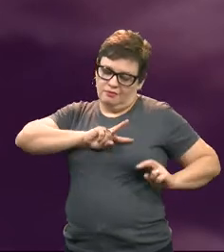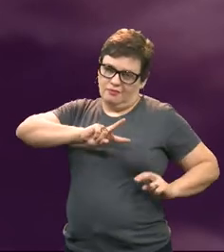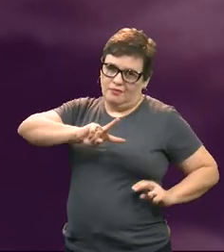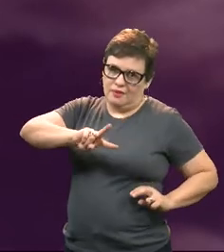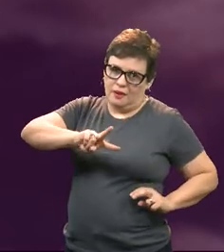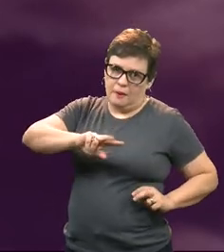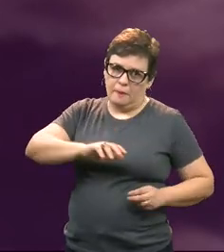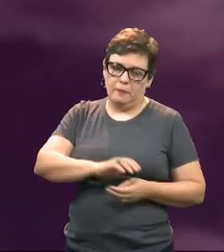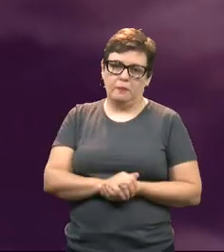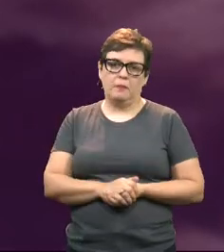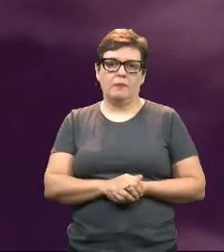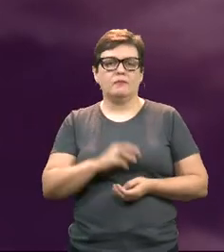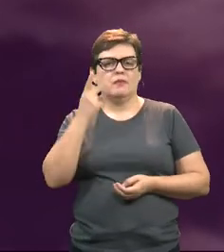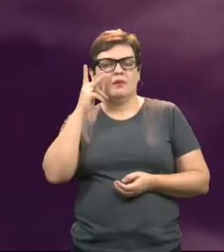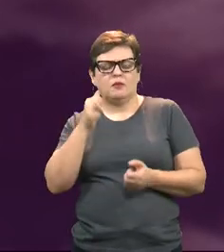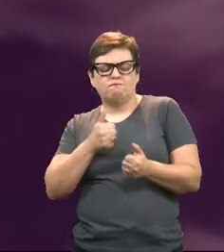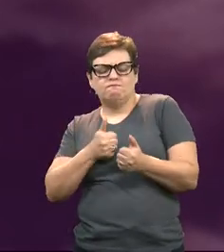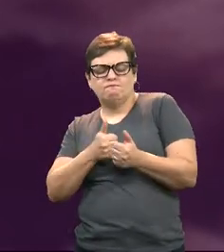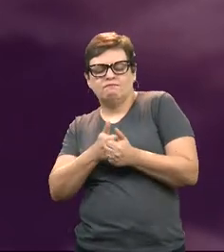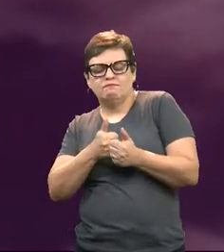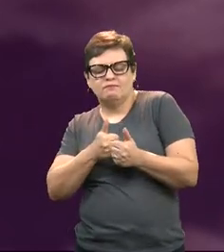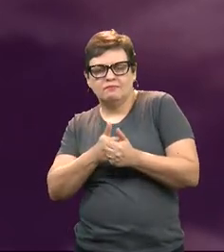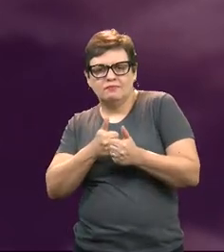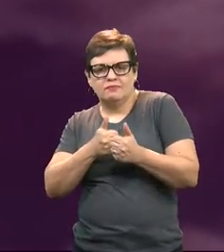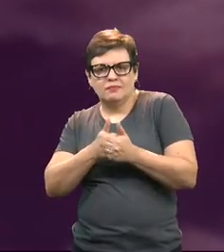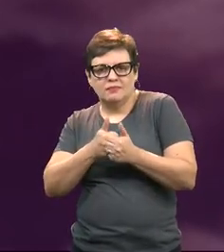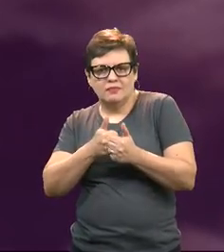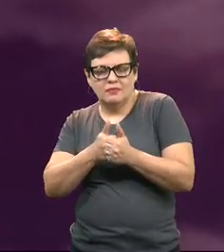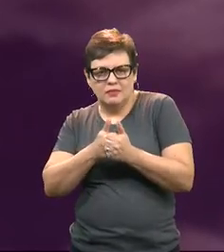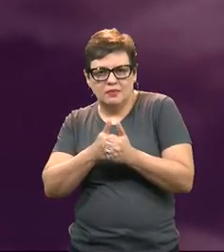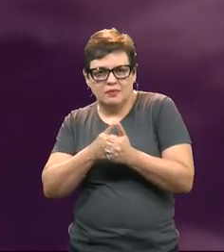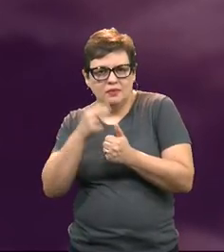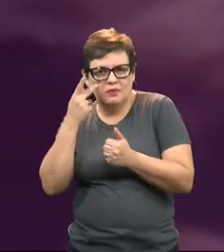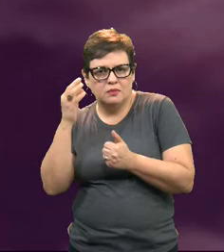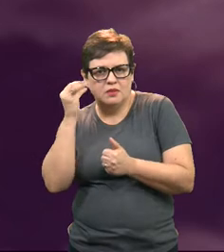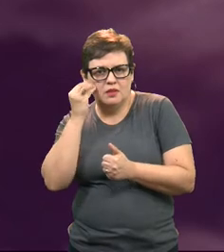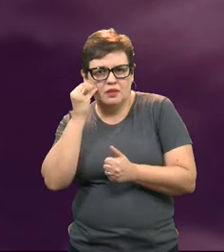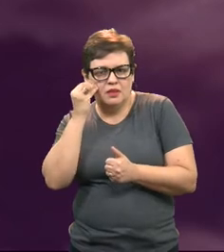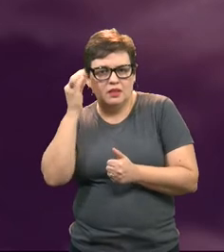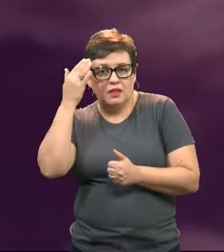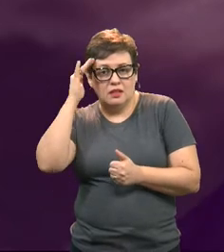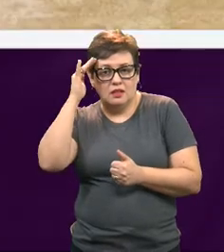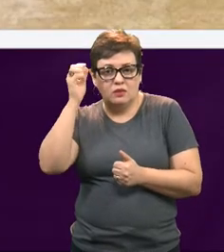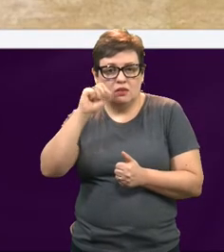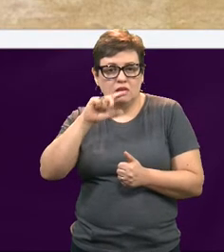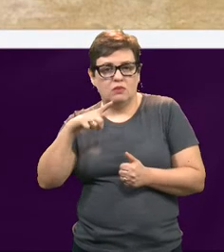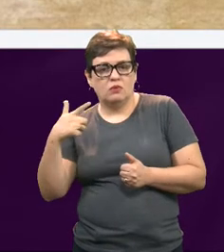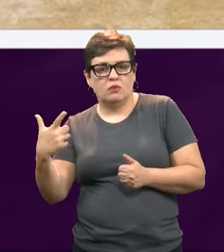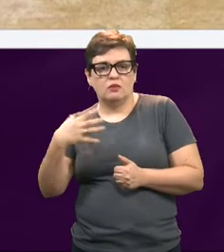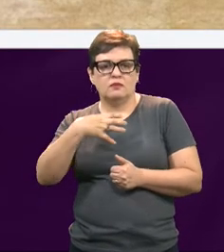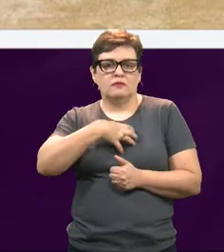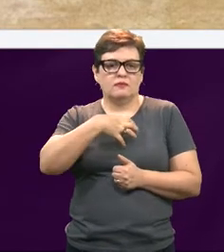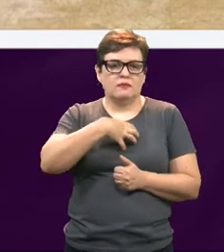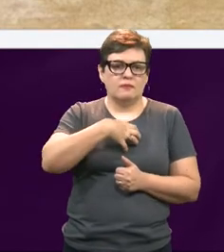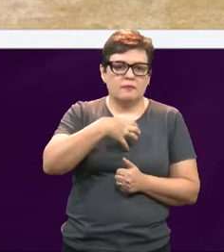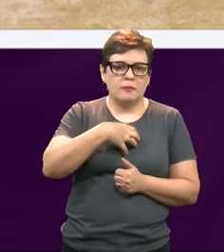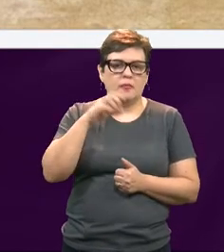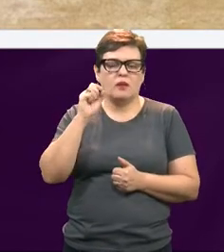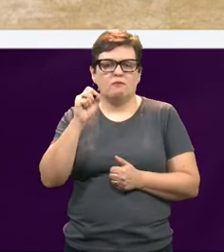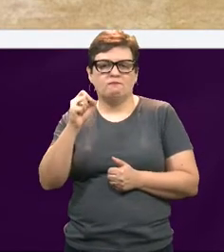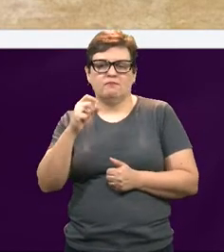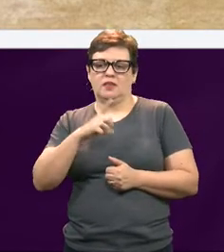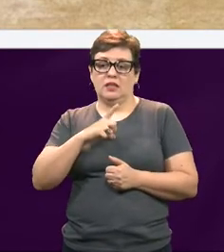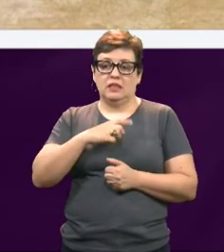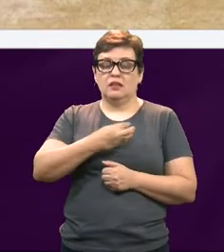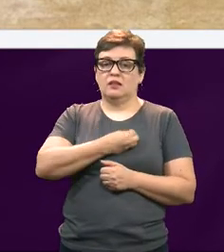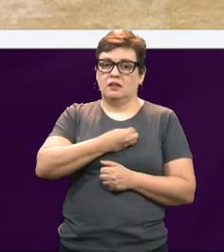do coração, para se aproximar, para chegar perto, para tentar entender o que aquele outro está sentindo, o que aquele outro está passando.